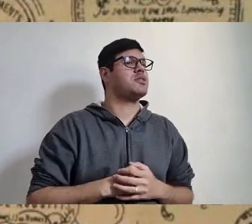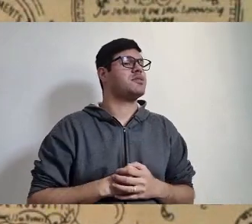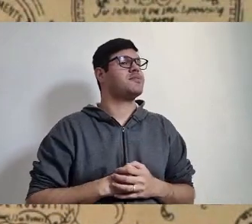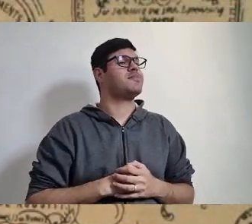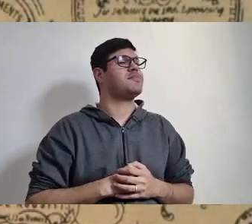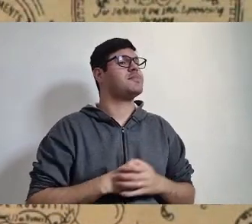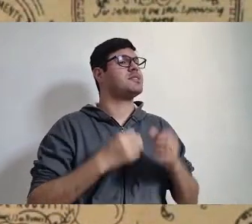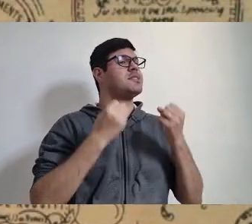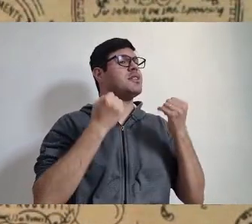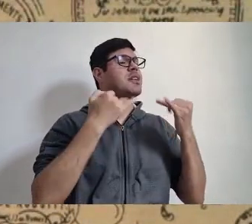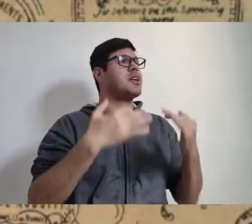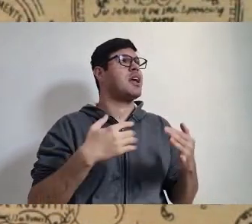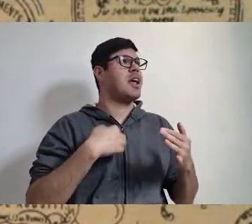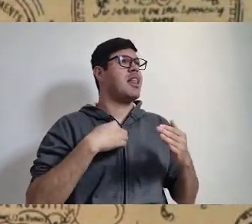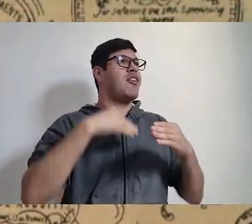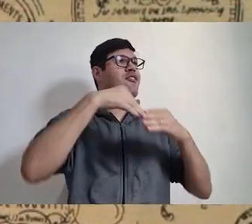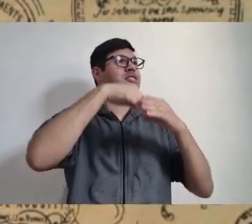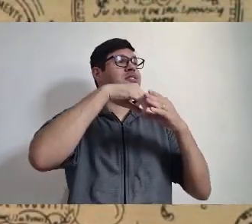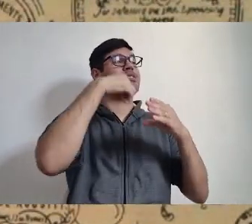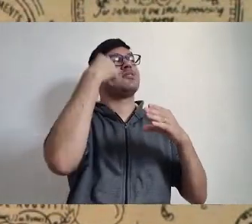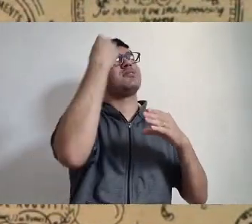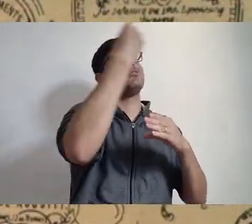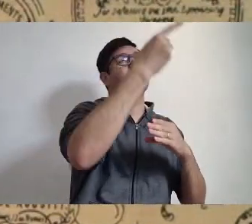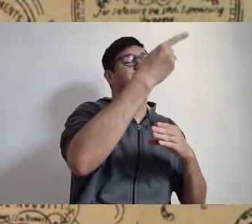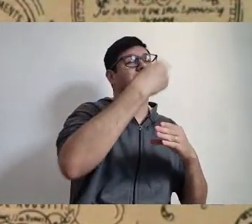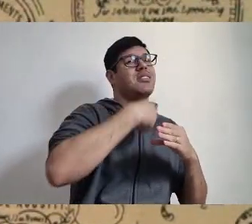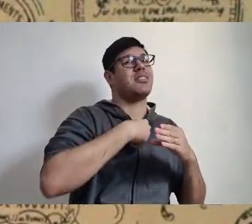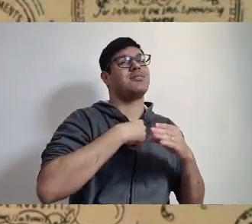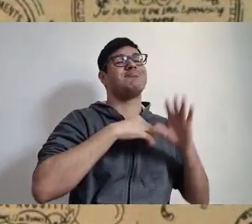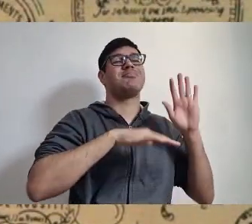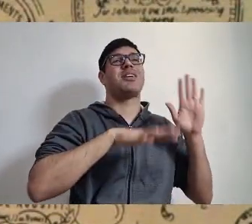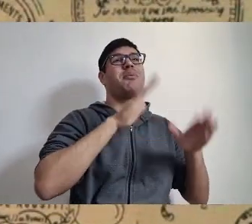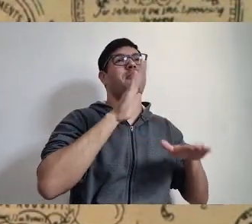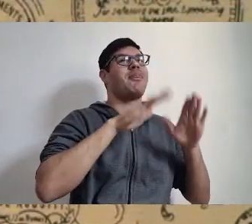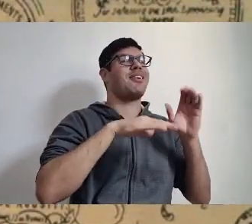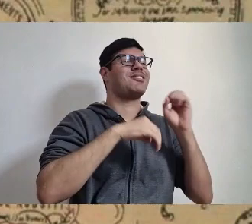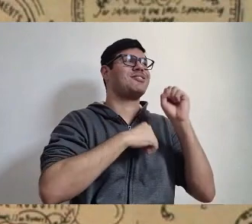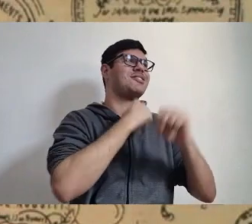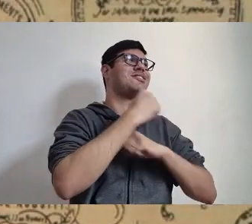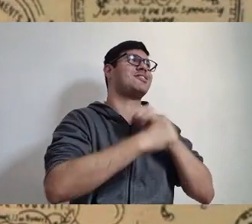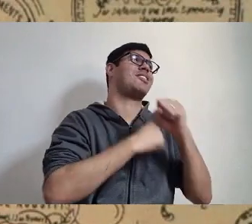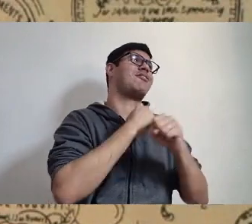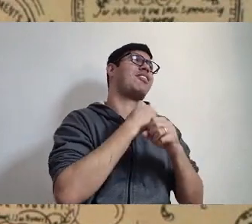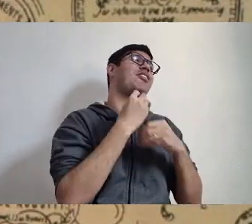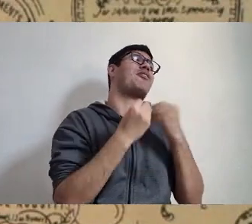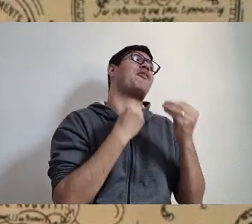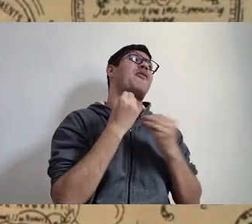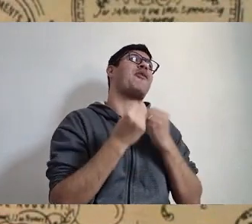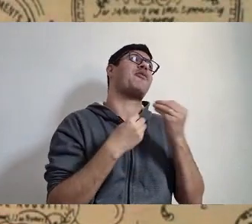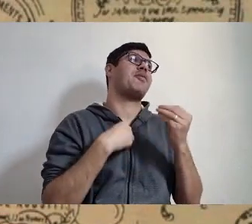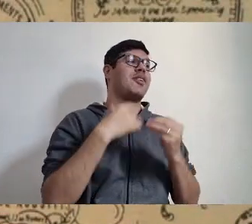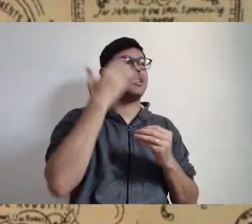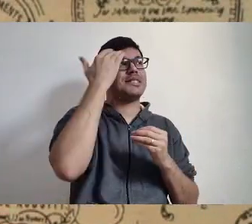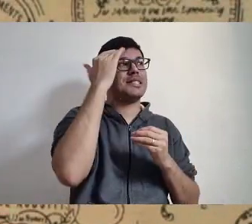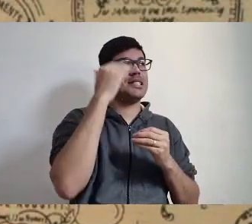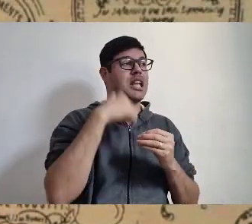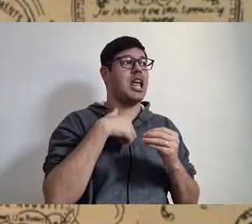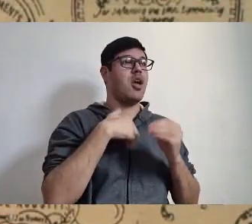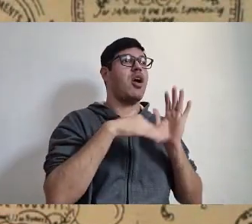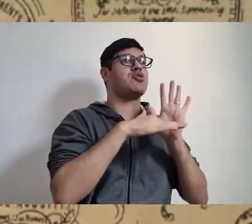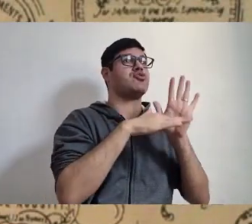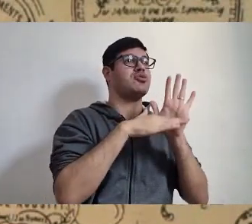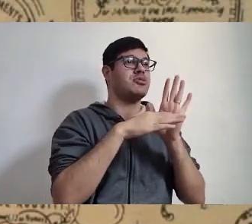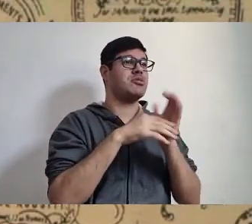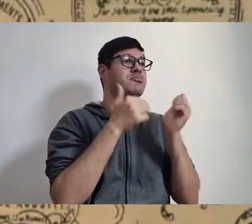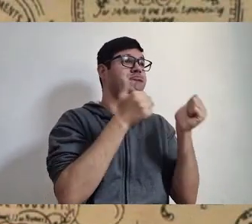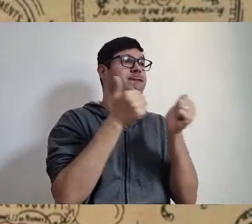Falar para você numa reeleição, eu não sei, vai depender muito como tiver o ano que vem, tá? Então, se eu entender que eu vou colaborar de alguma